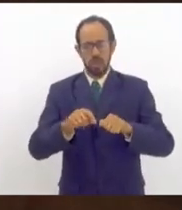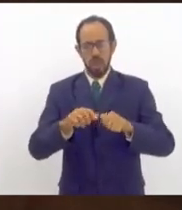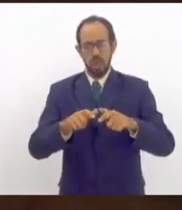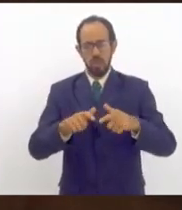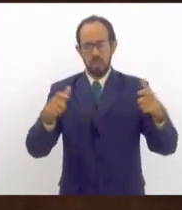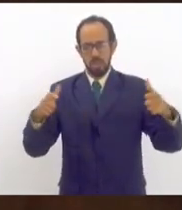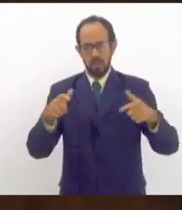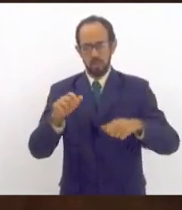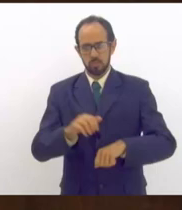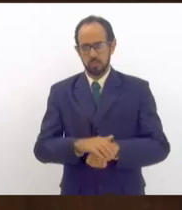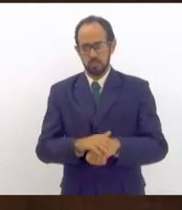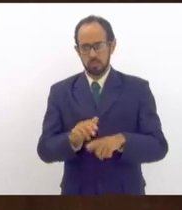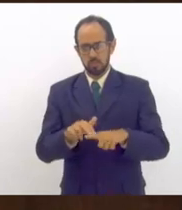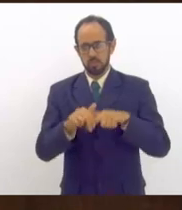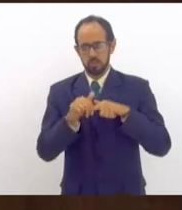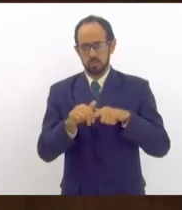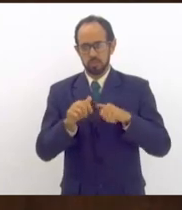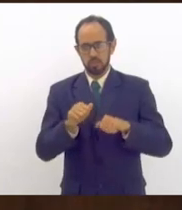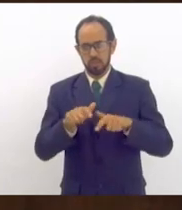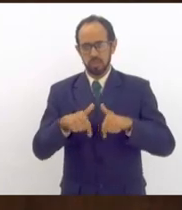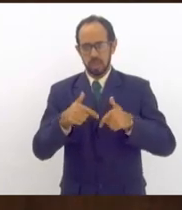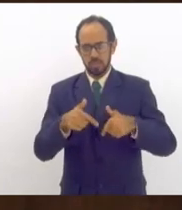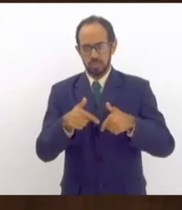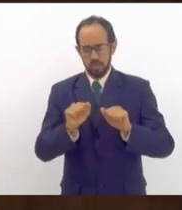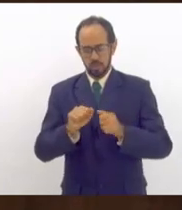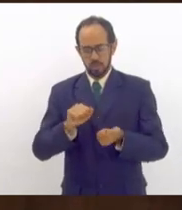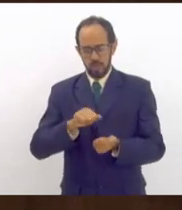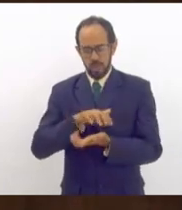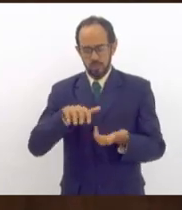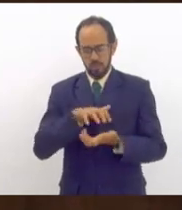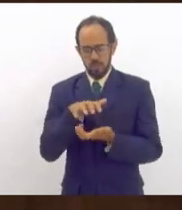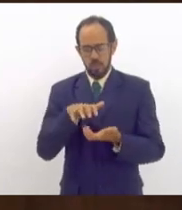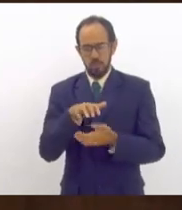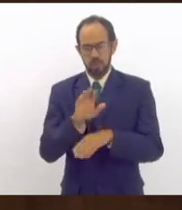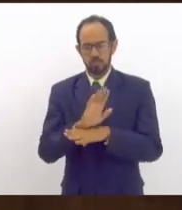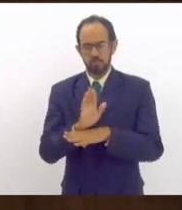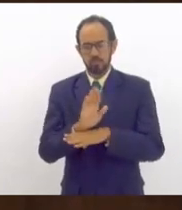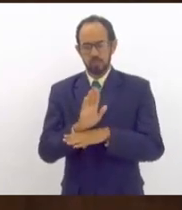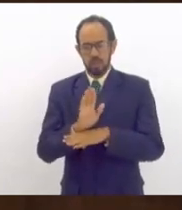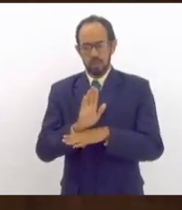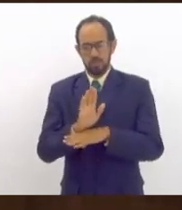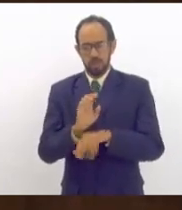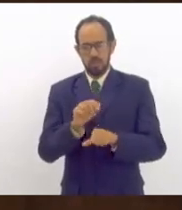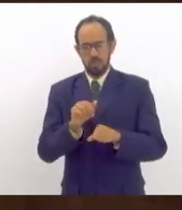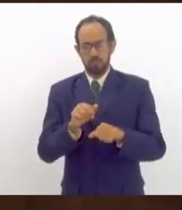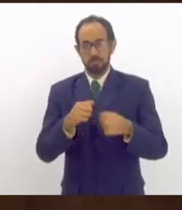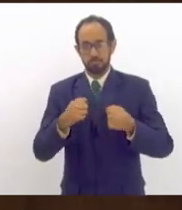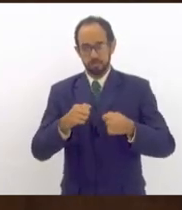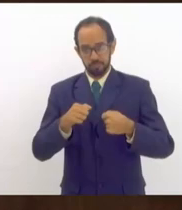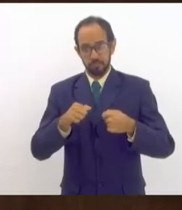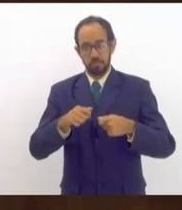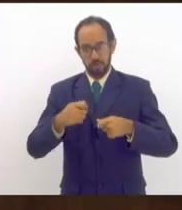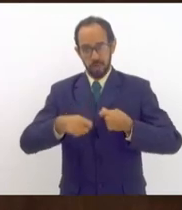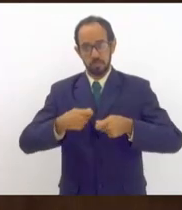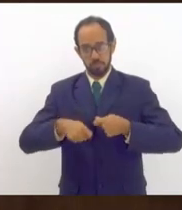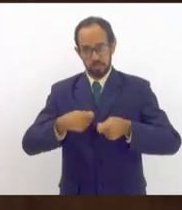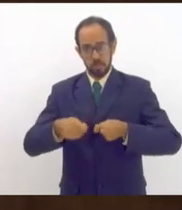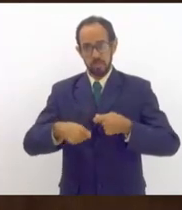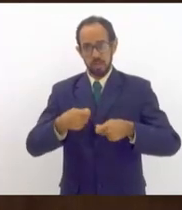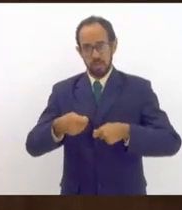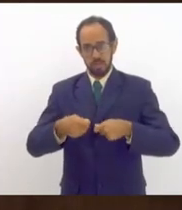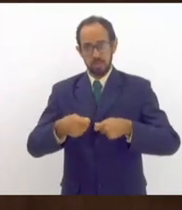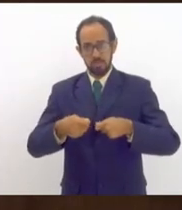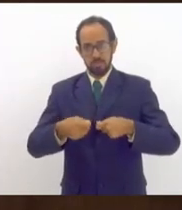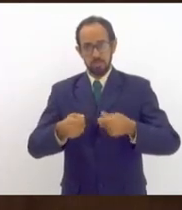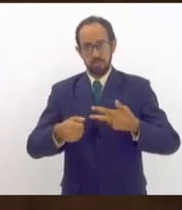por isso essa iniciativa de revitalização de uma sala de exibição gerida em certa maneira pelo poder público ou